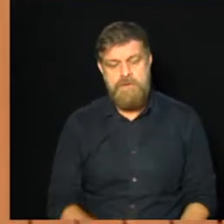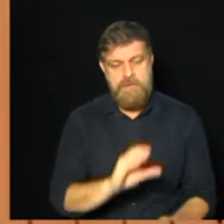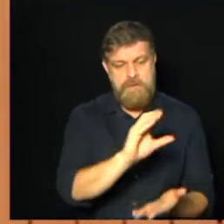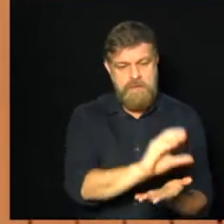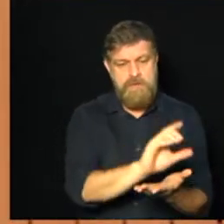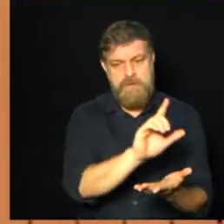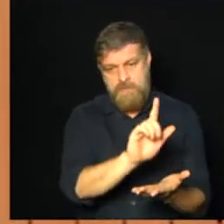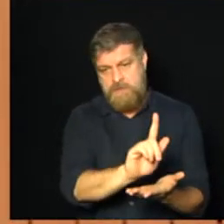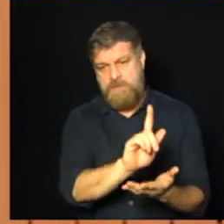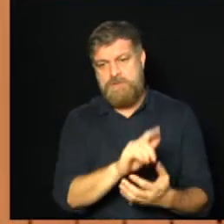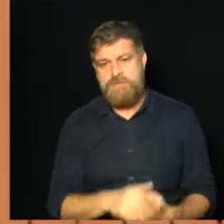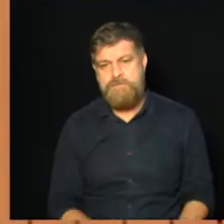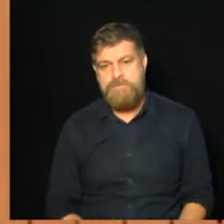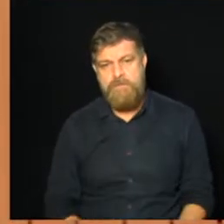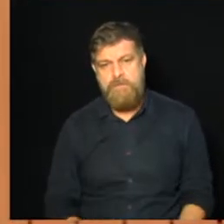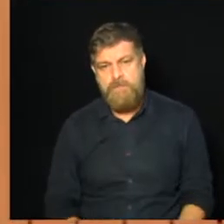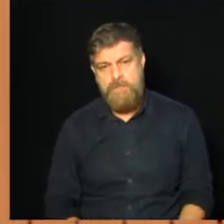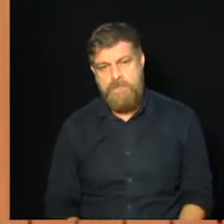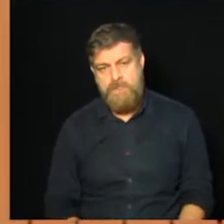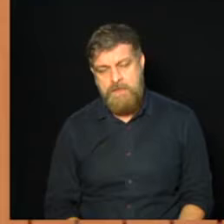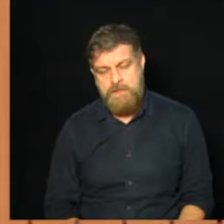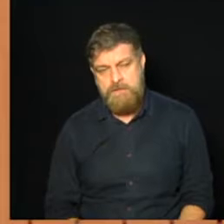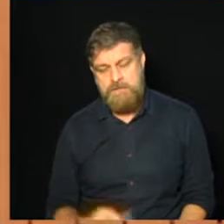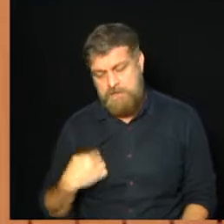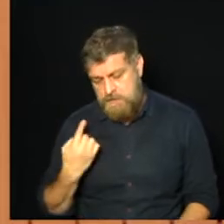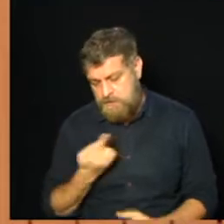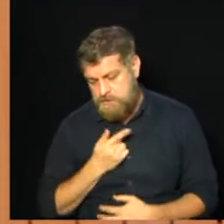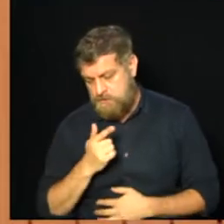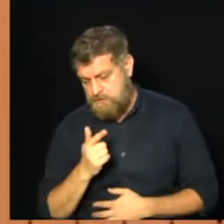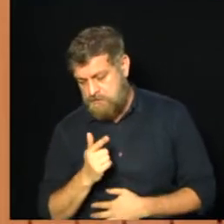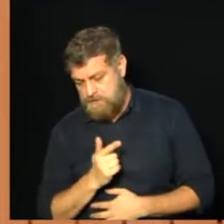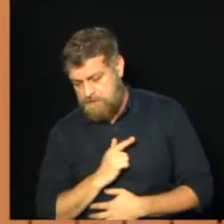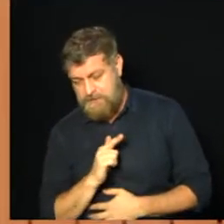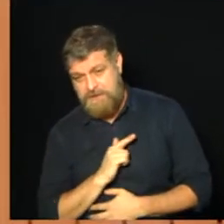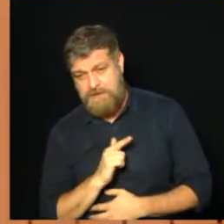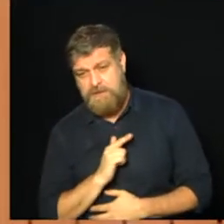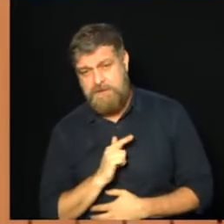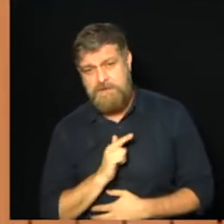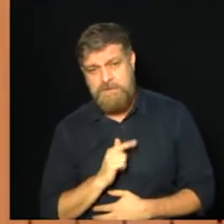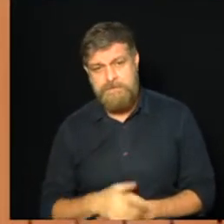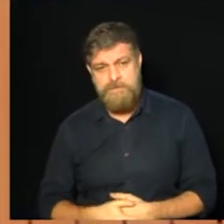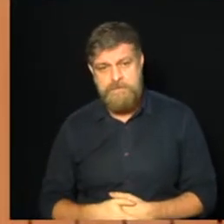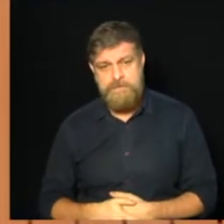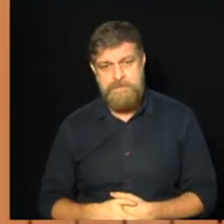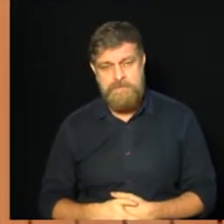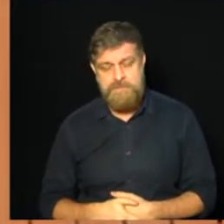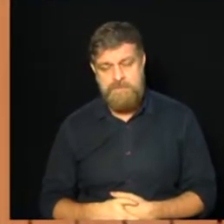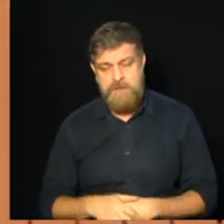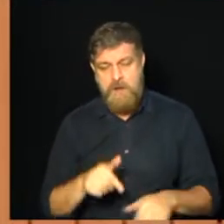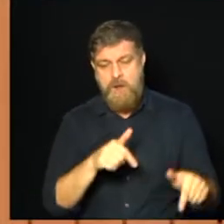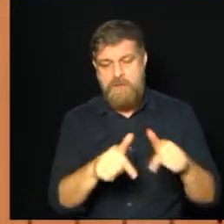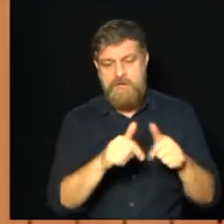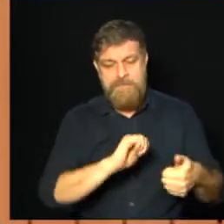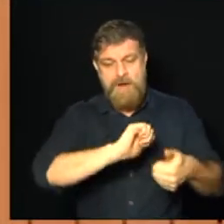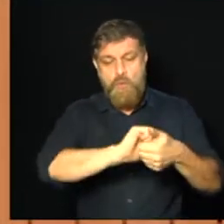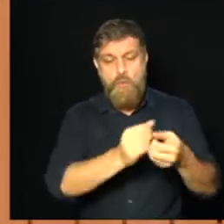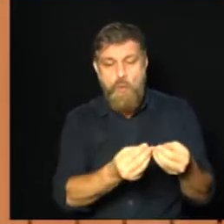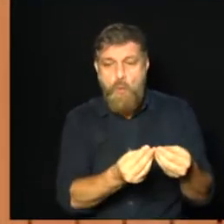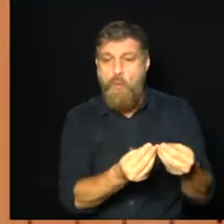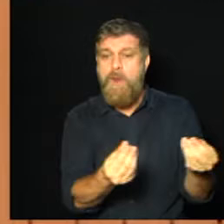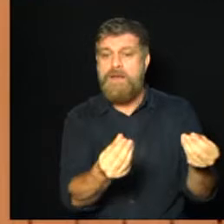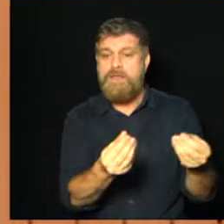UPA do Campo Grande. Isso é uma condição para que a gente tenha qualidade de serviço, para que a gente